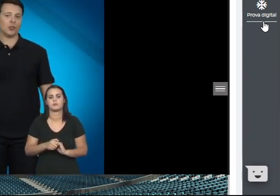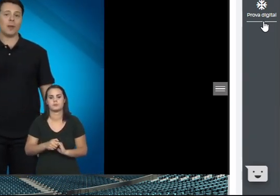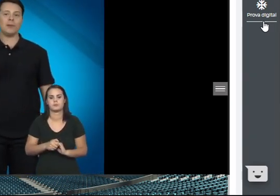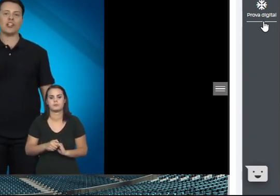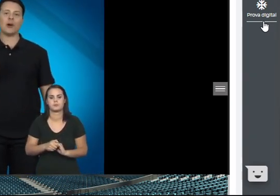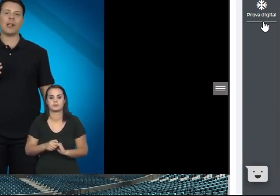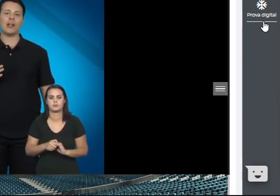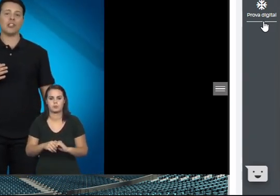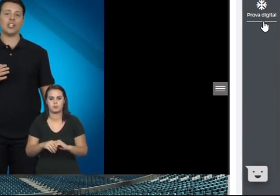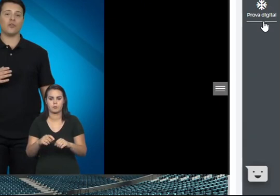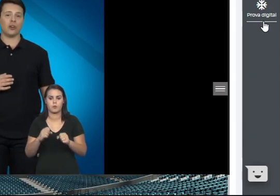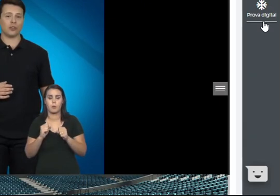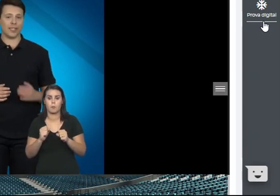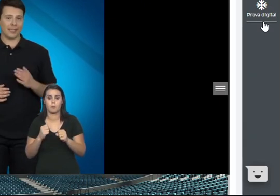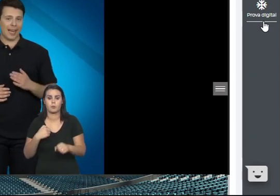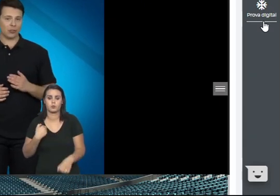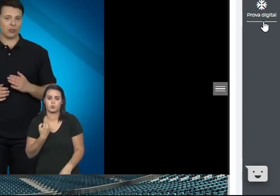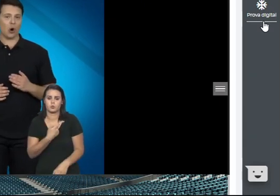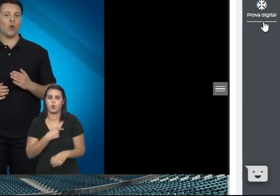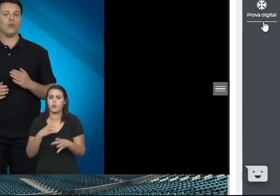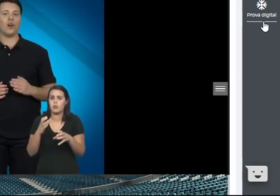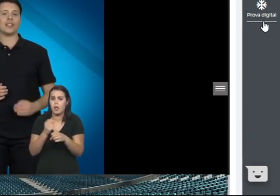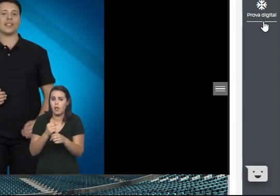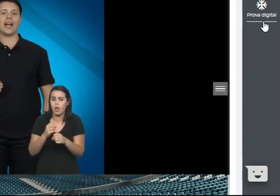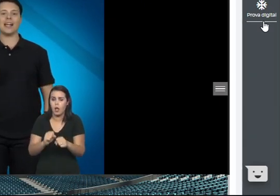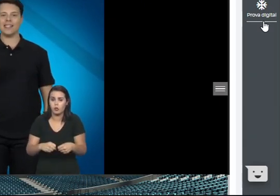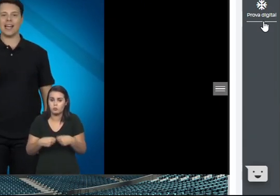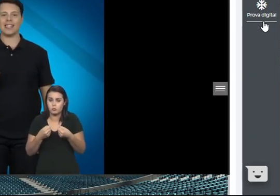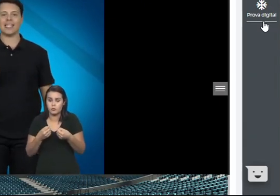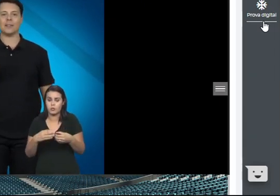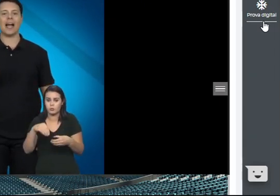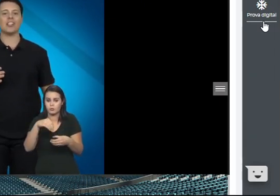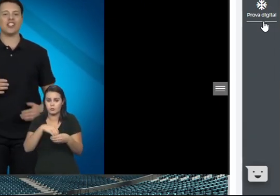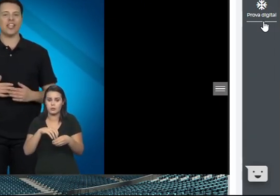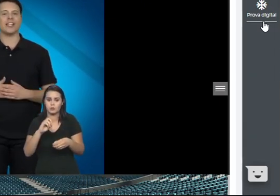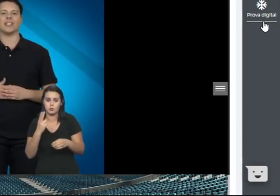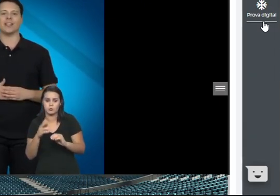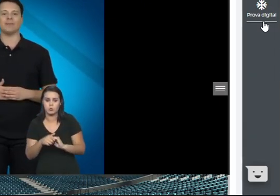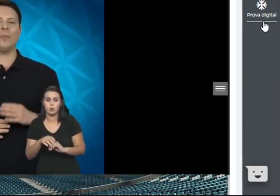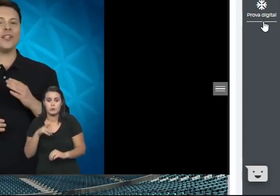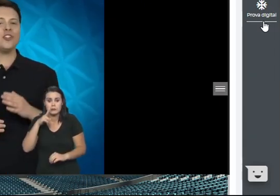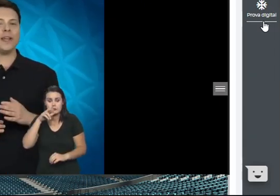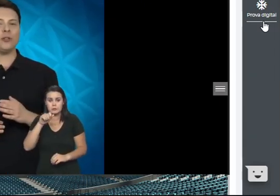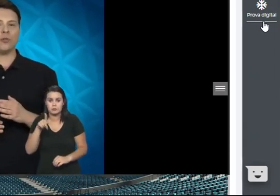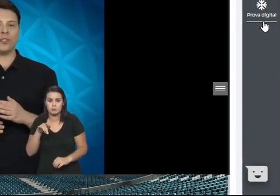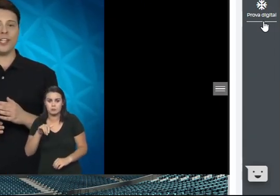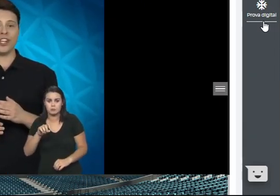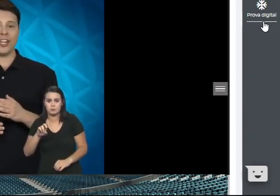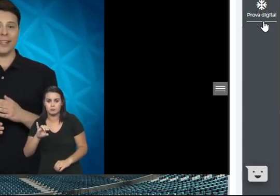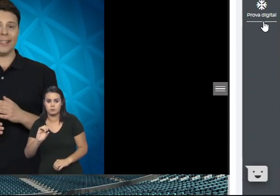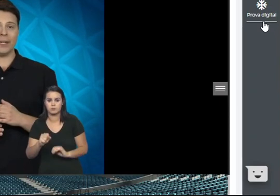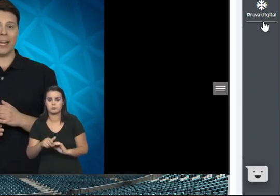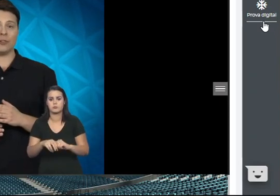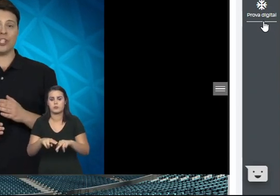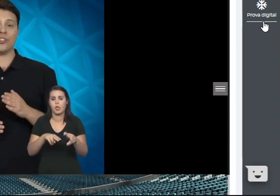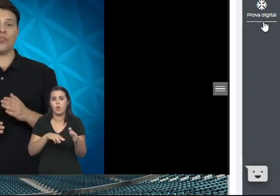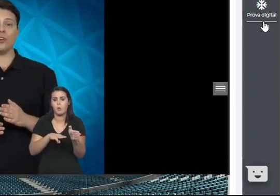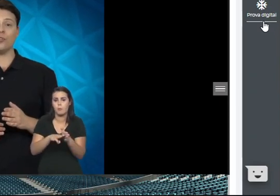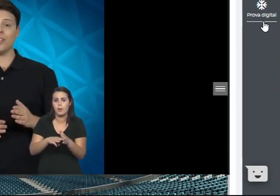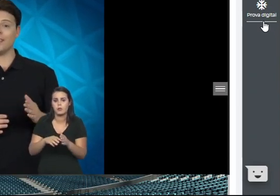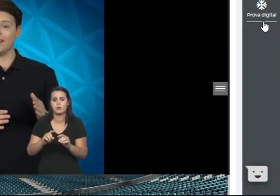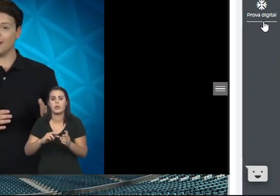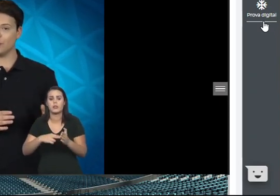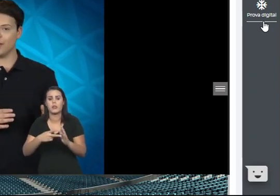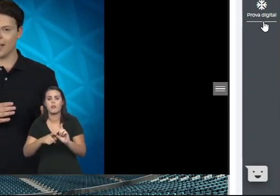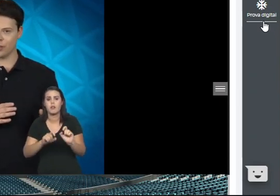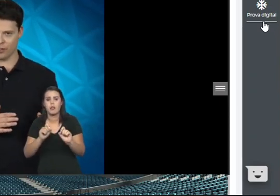secções, nos permite calcular os esforços internos ou forças axiais das barras de interesse. O procedimento consiste em determinar os